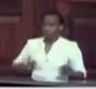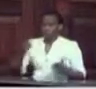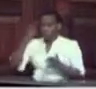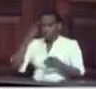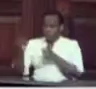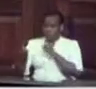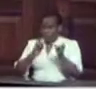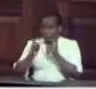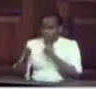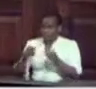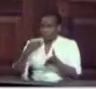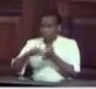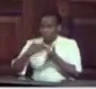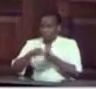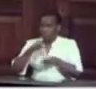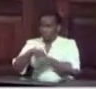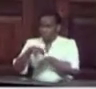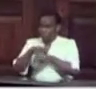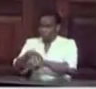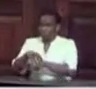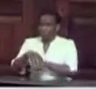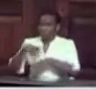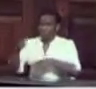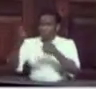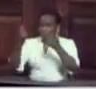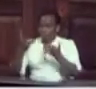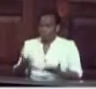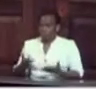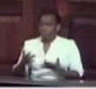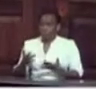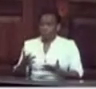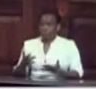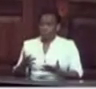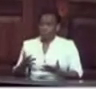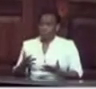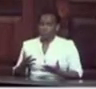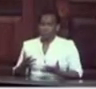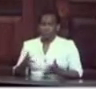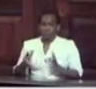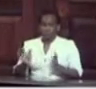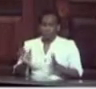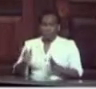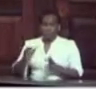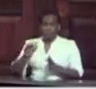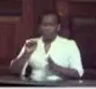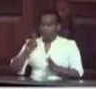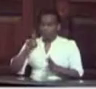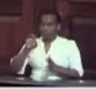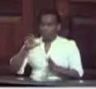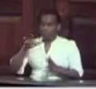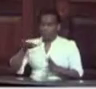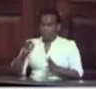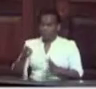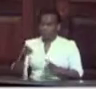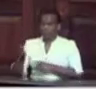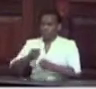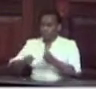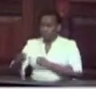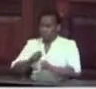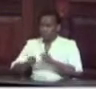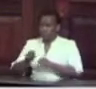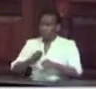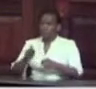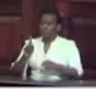com o secretário de Transporte, ele já fez menção, deputado Tio Carlos, salvo engano, que a economia que seria feita